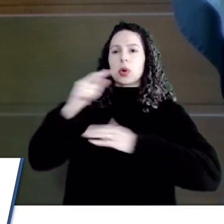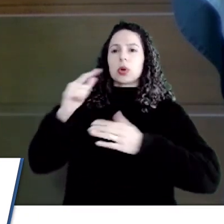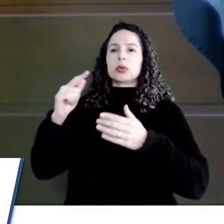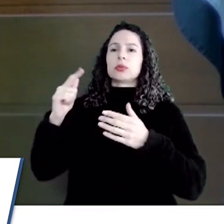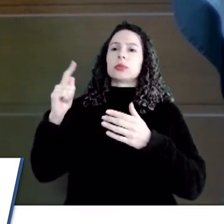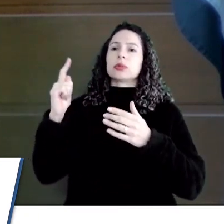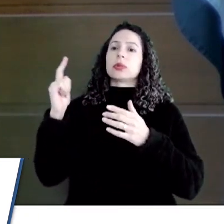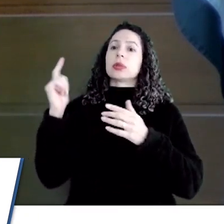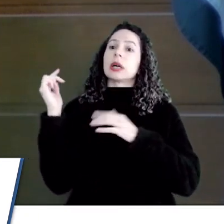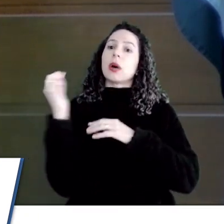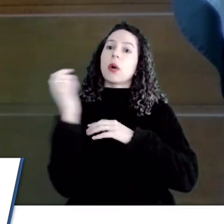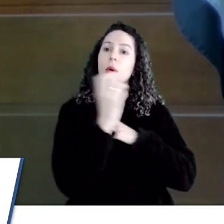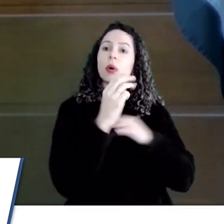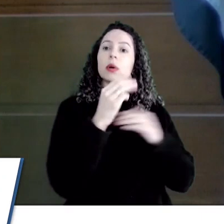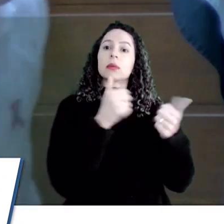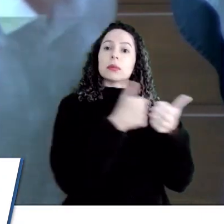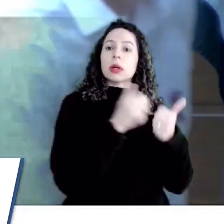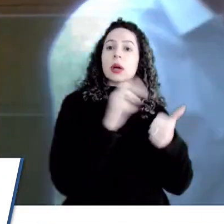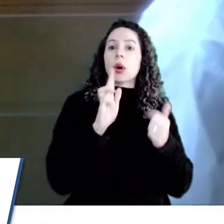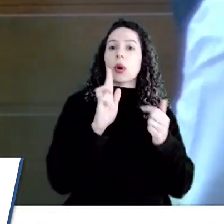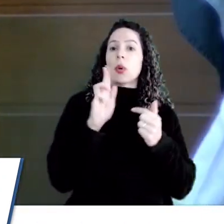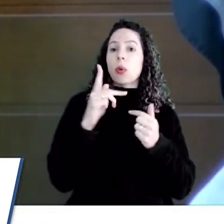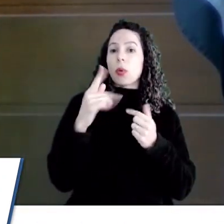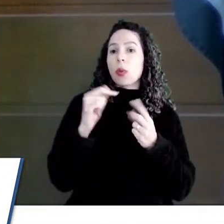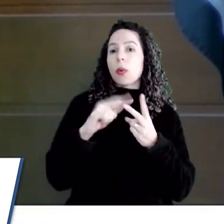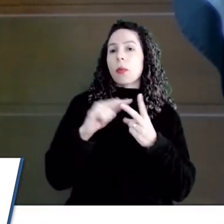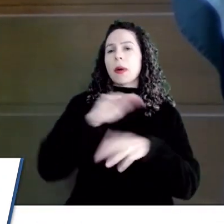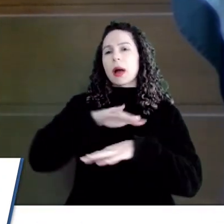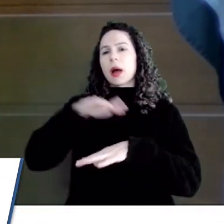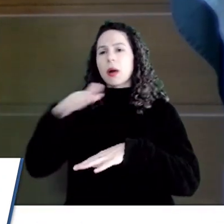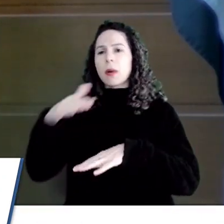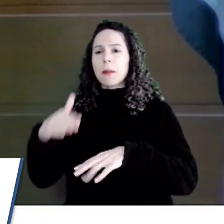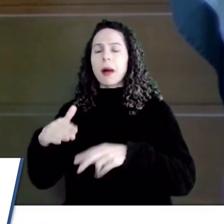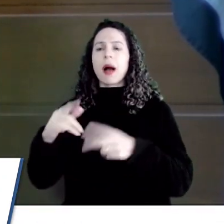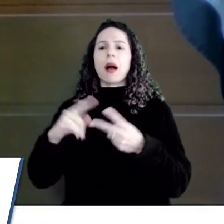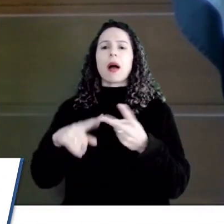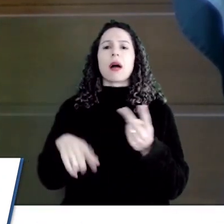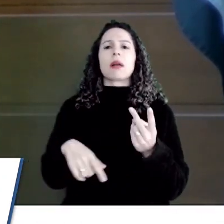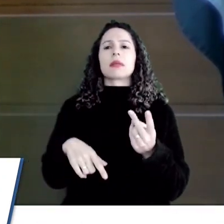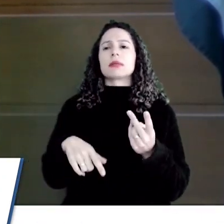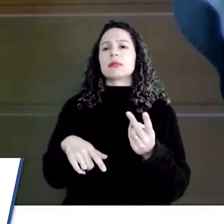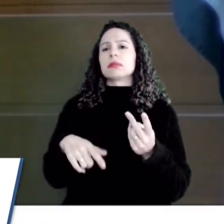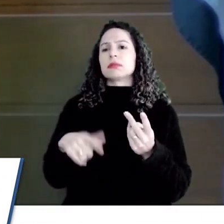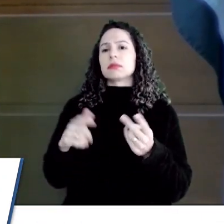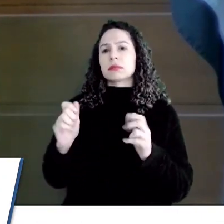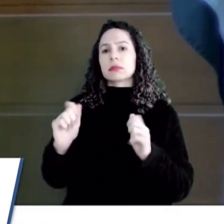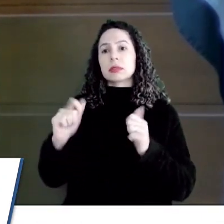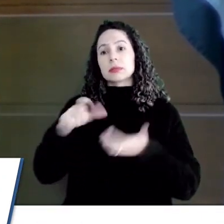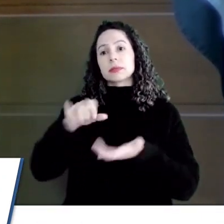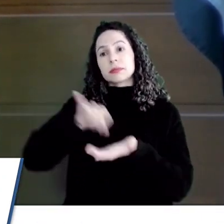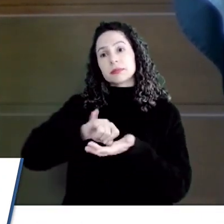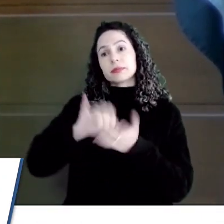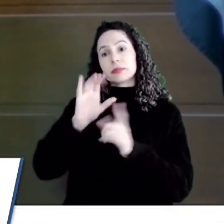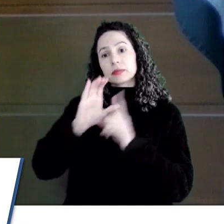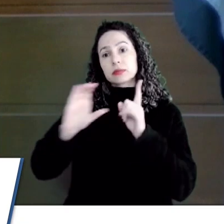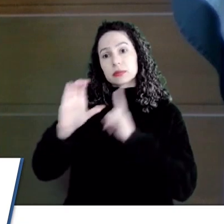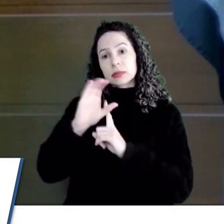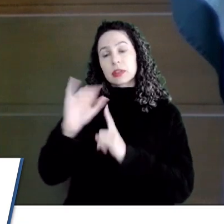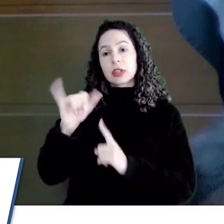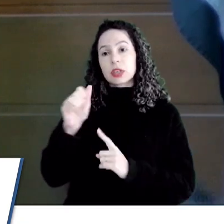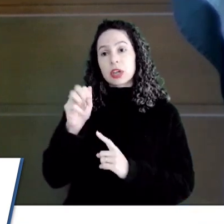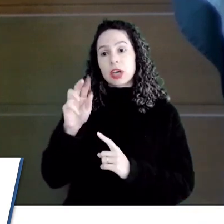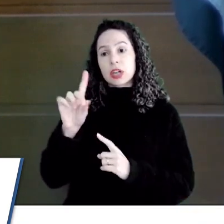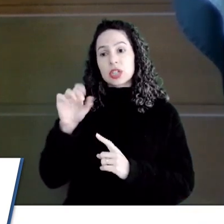Primavera, também pedido de lombadas, lombofaixa, reativação do centro comunitário no Jardim Alvorada,